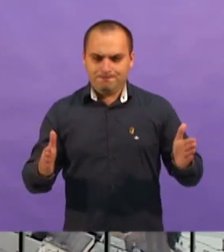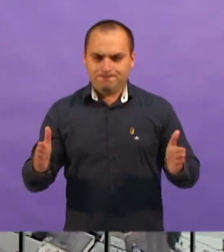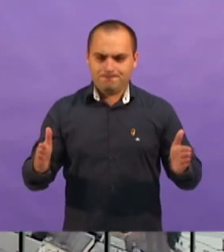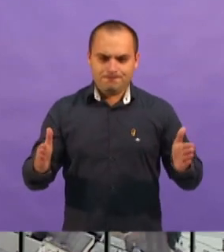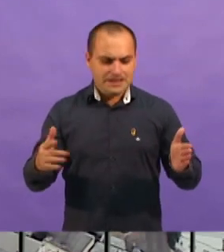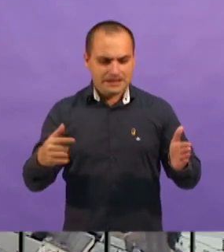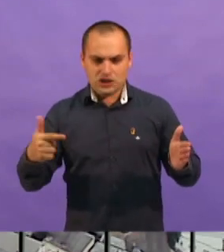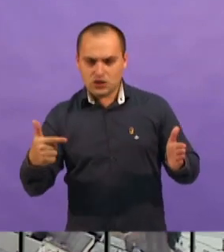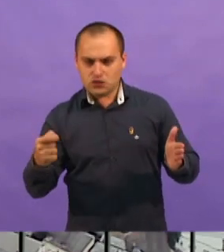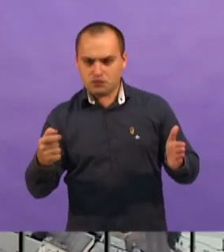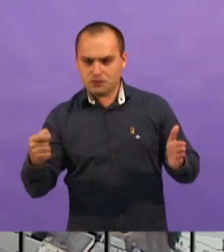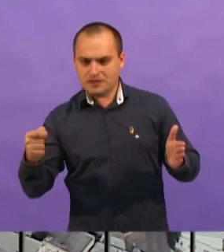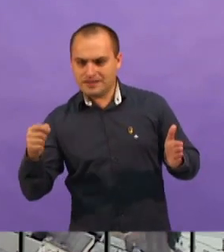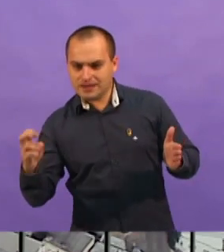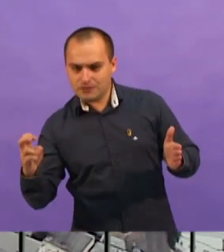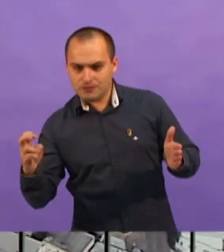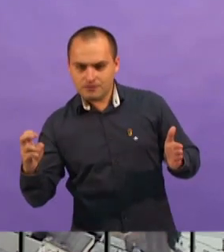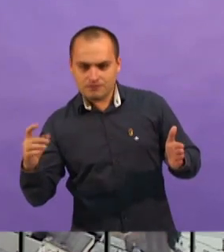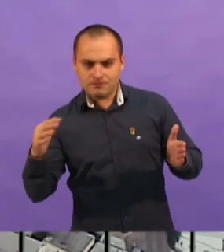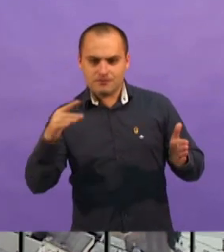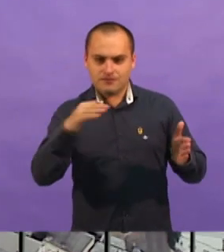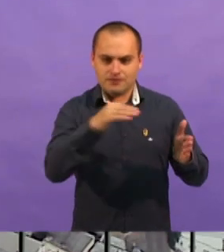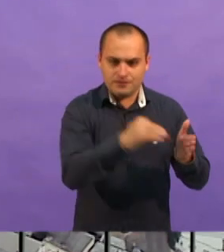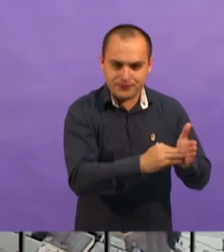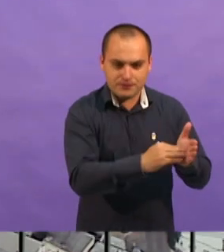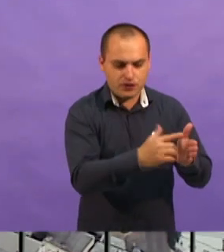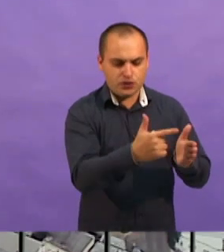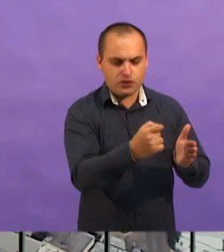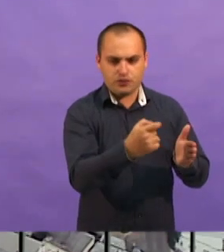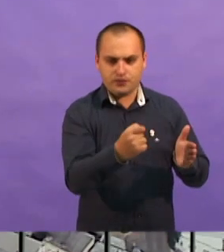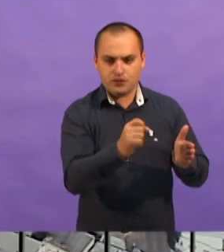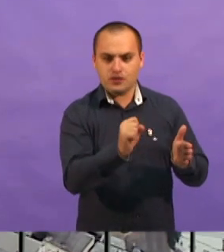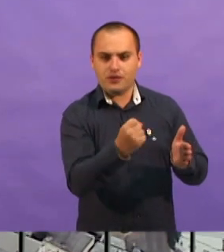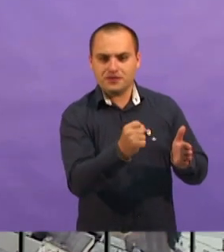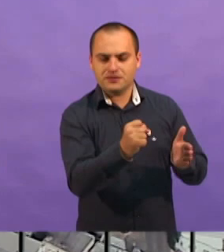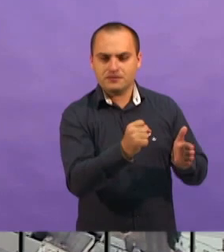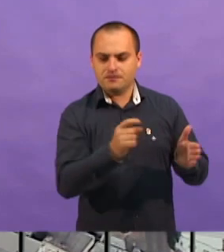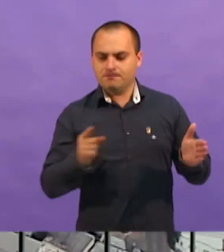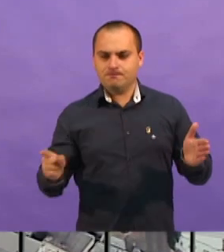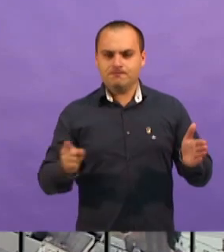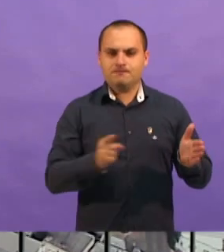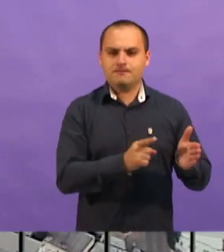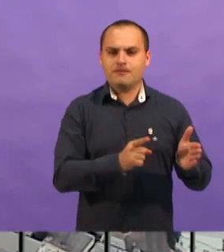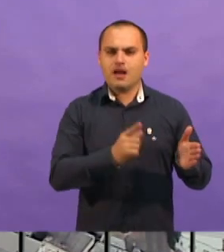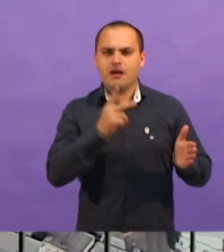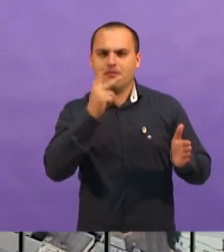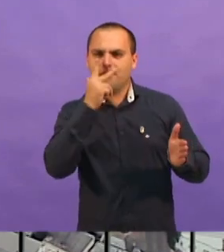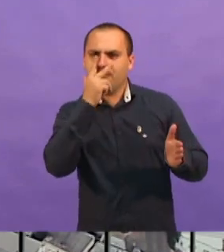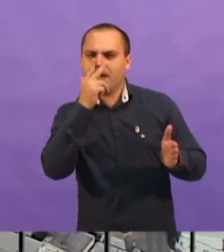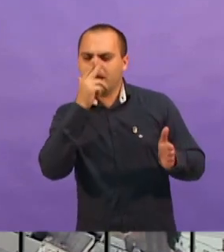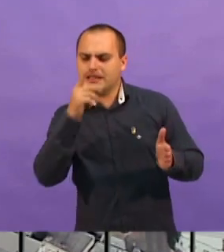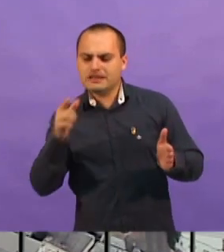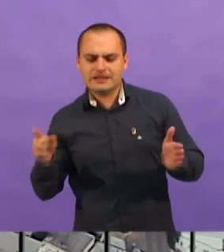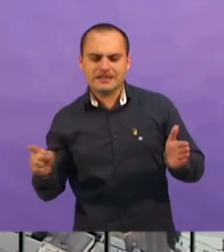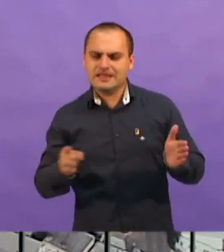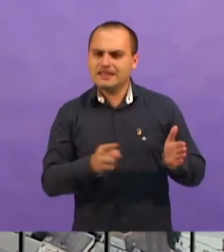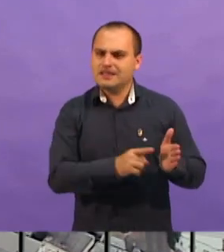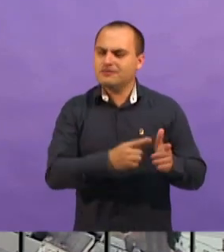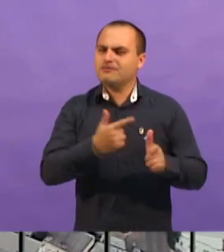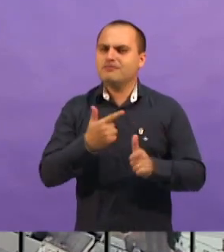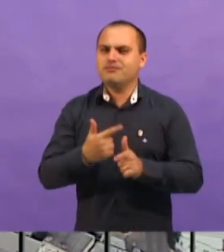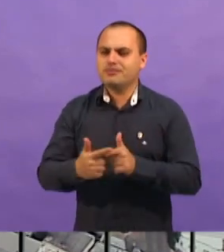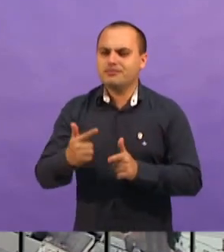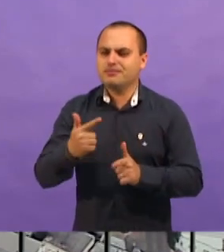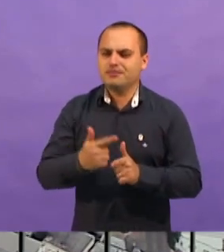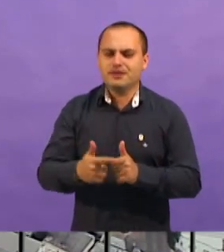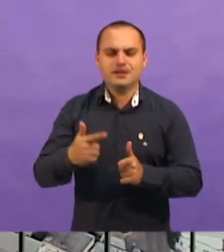e 2008, ele entrou num hiato, né? E por